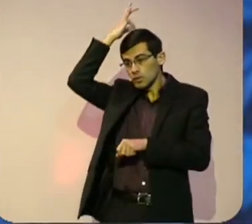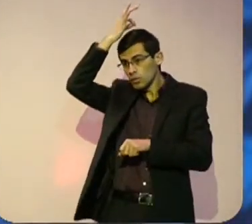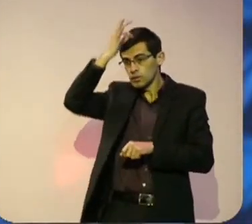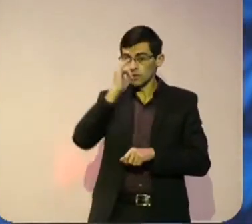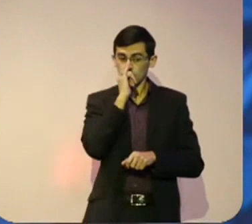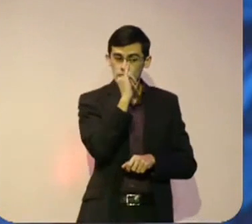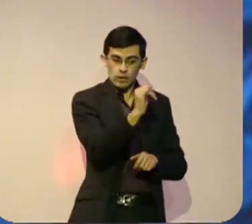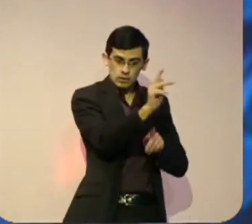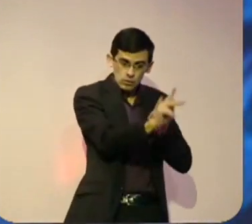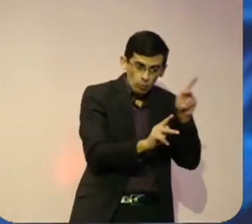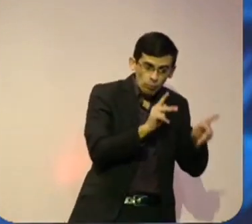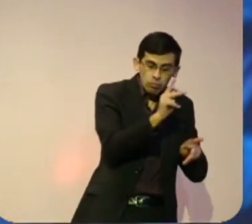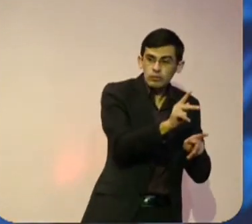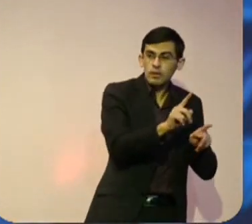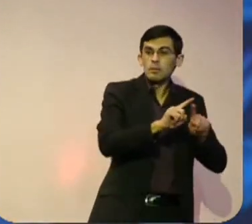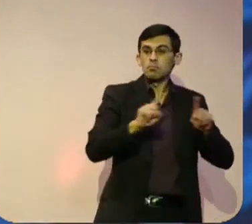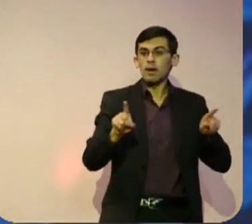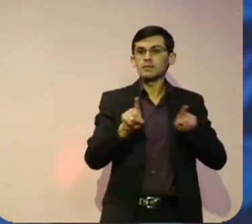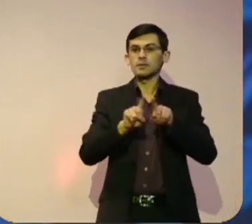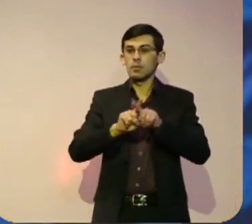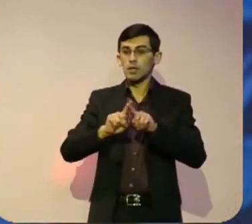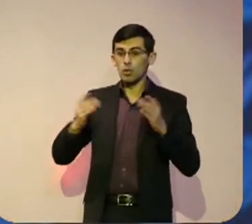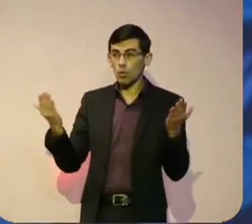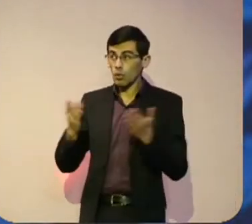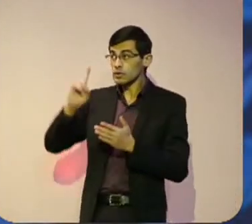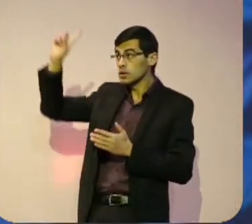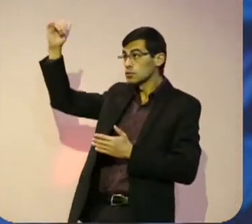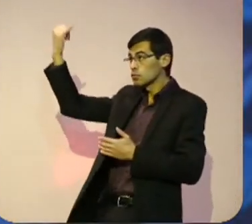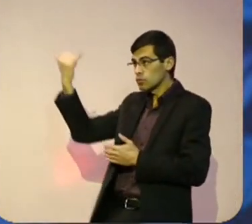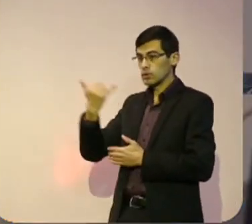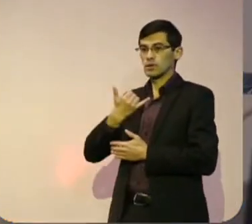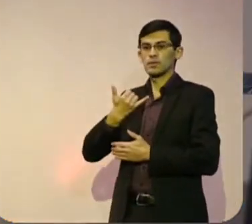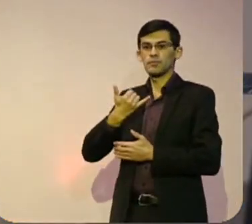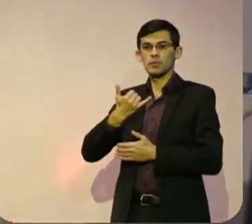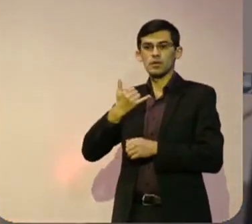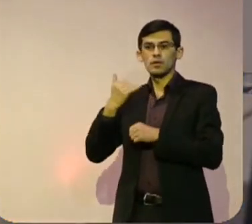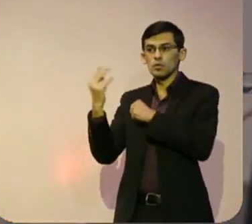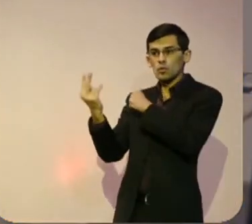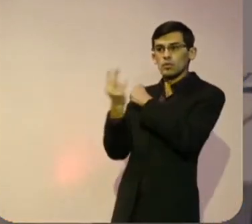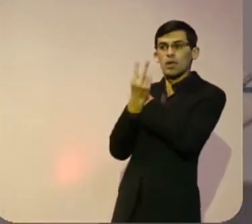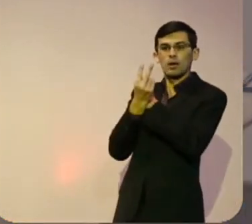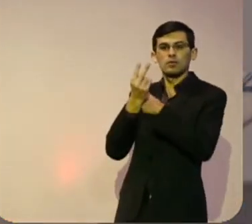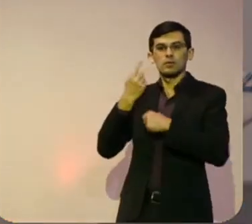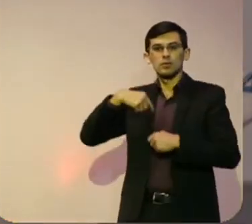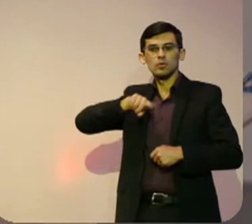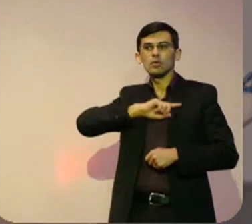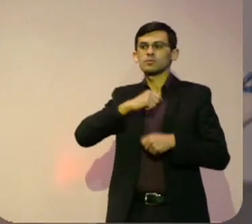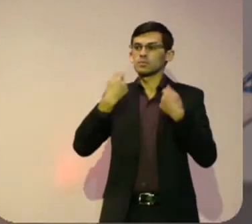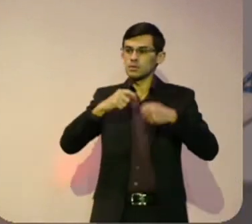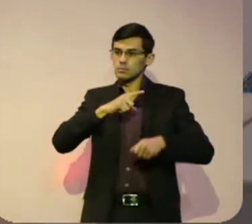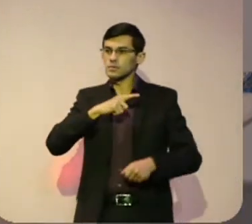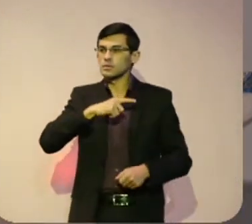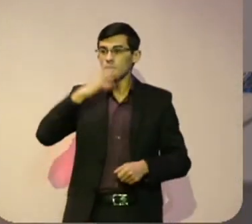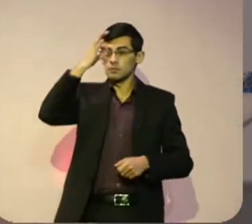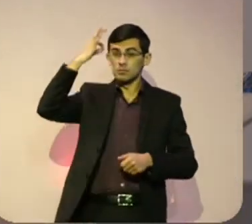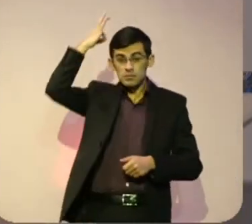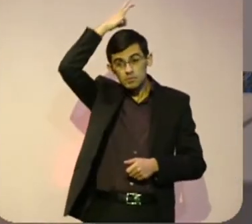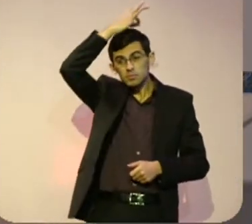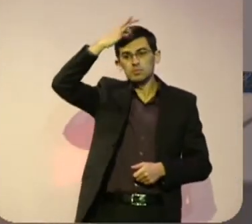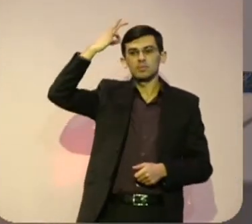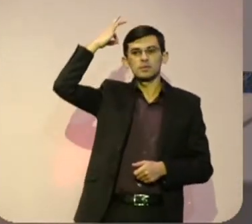querido, e que são palavras do Senhor para a nossa vida, cuidados espirituais para este tempo que